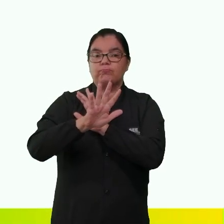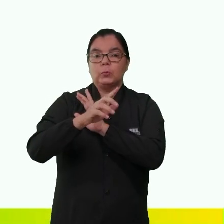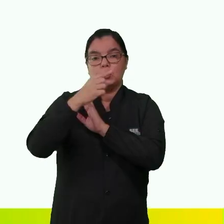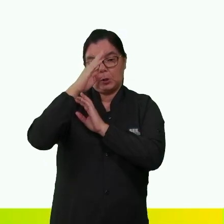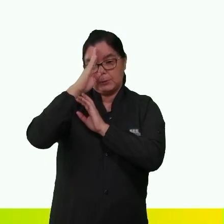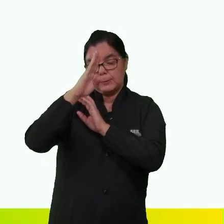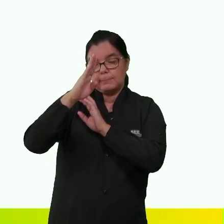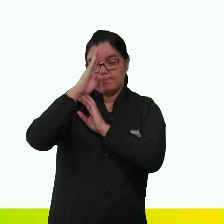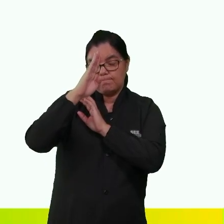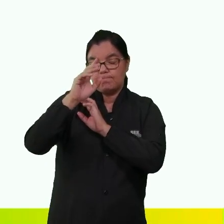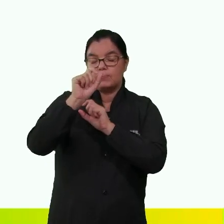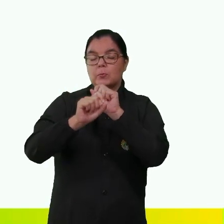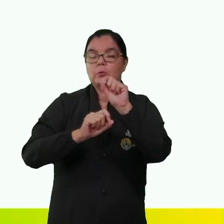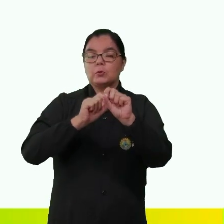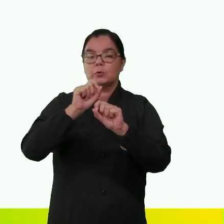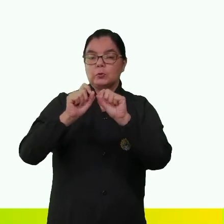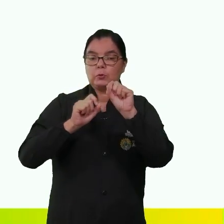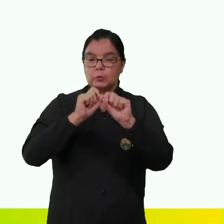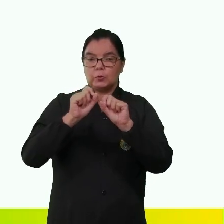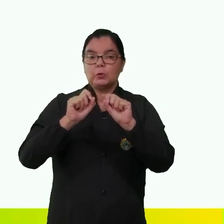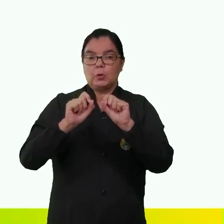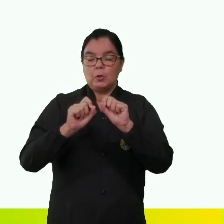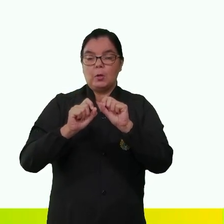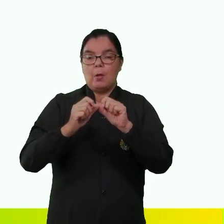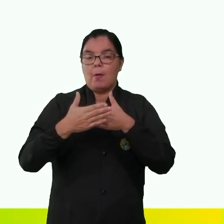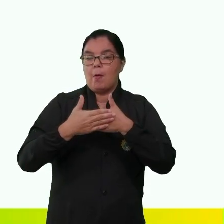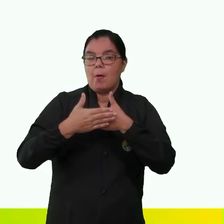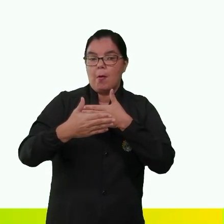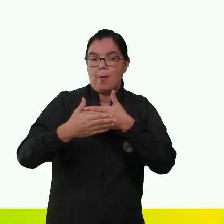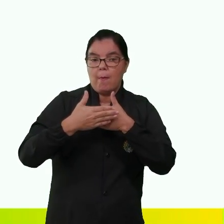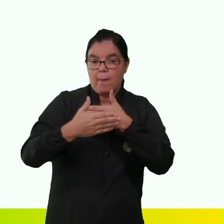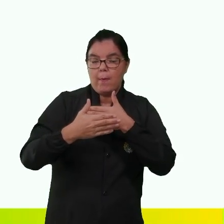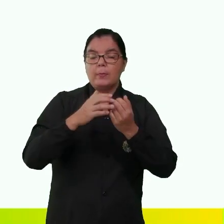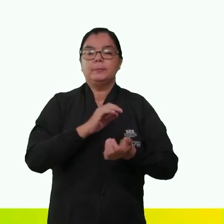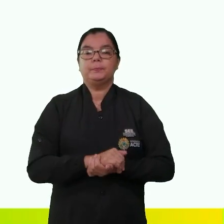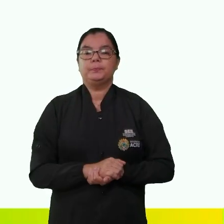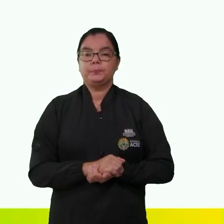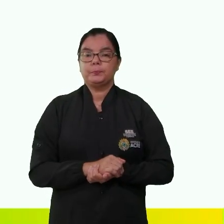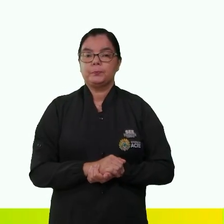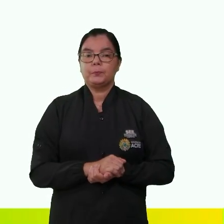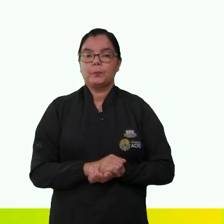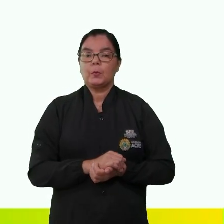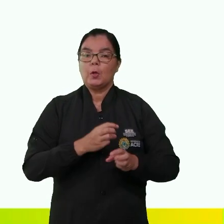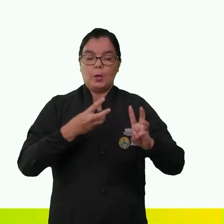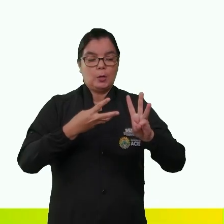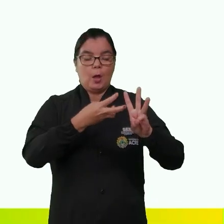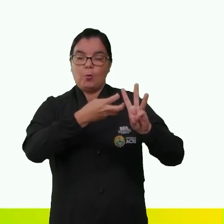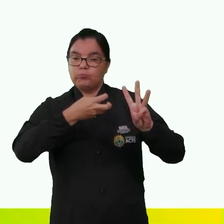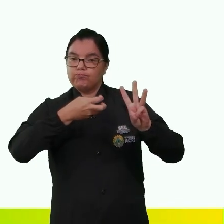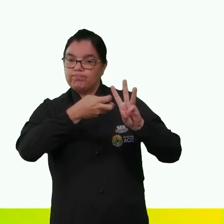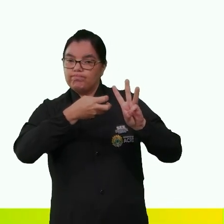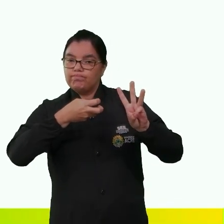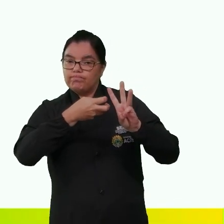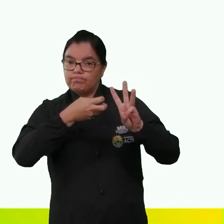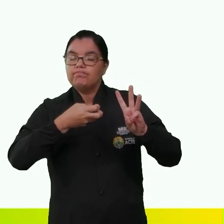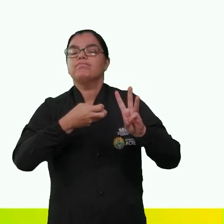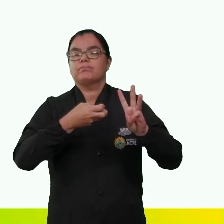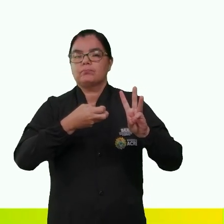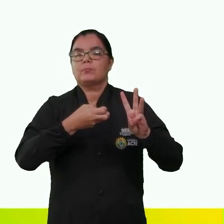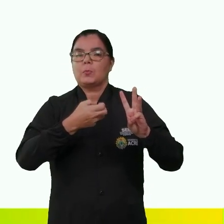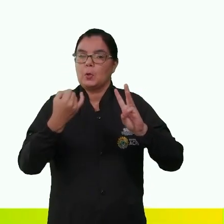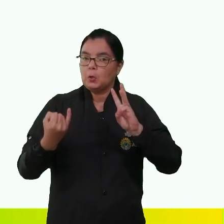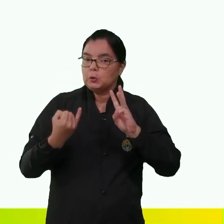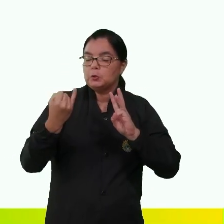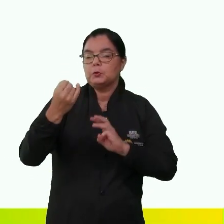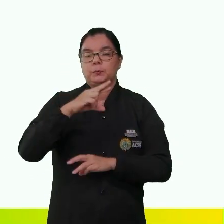principais características. Em seguida, eu tenho o indianismo, que é uma característica muito marcante